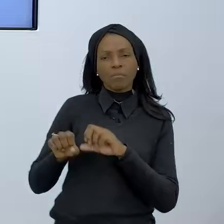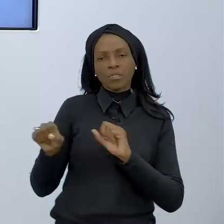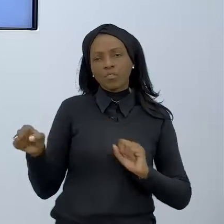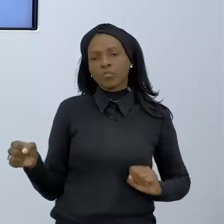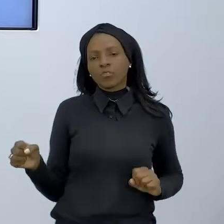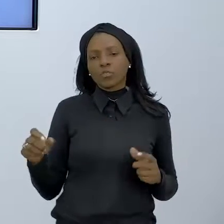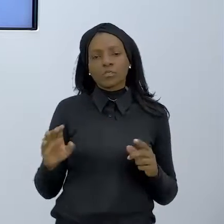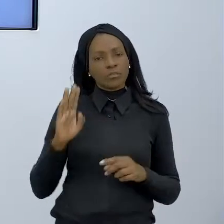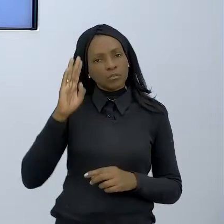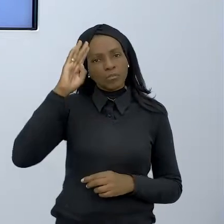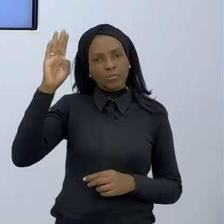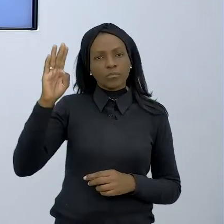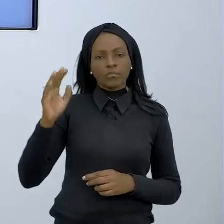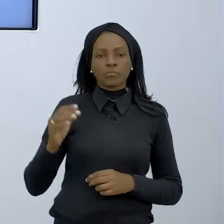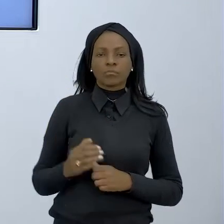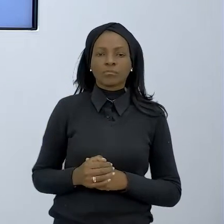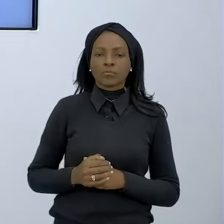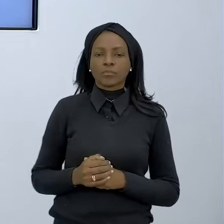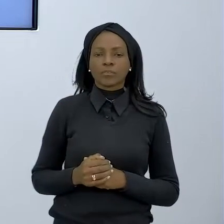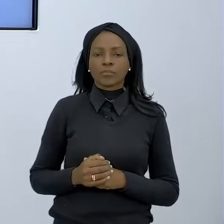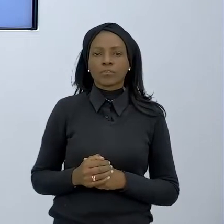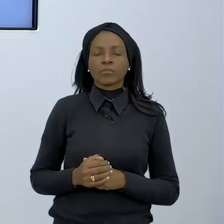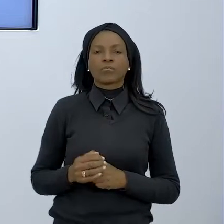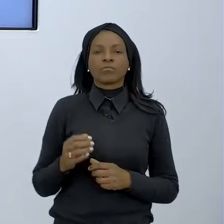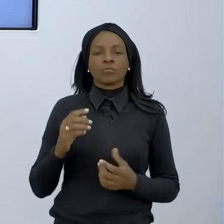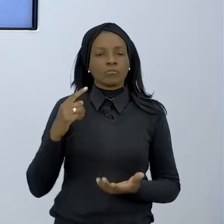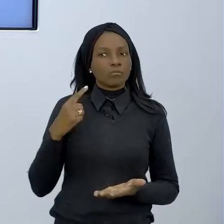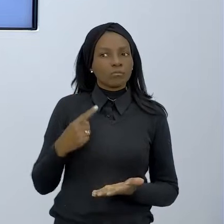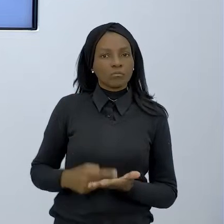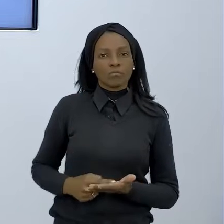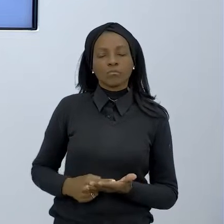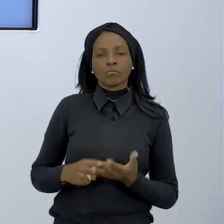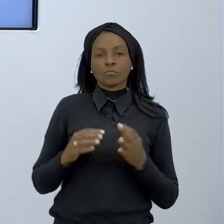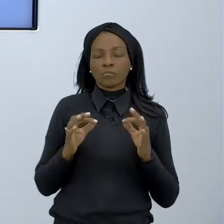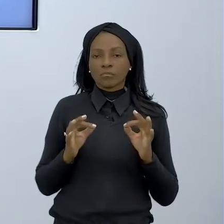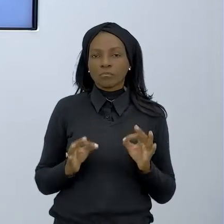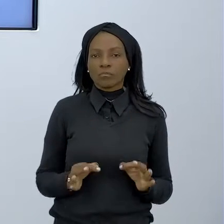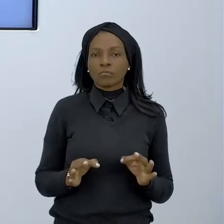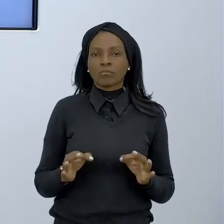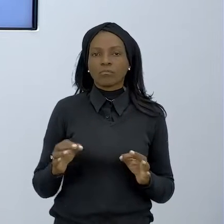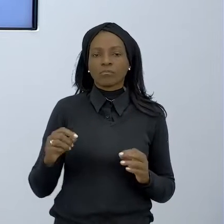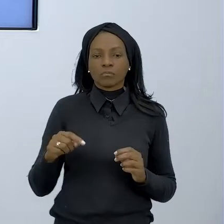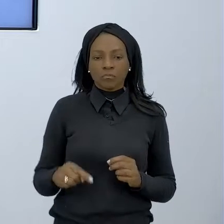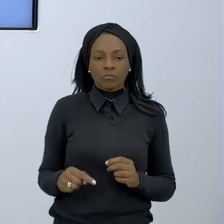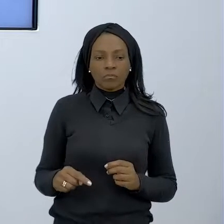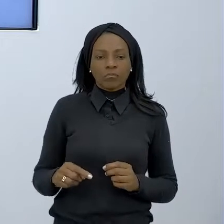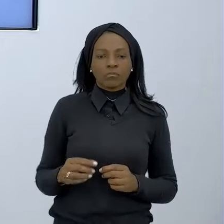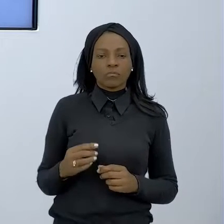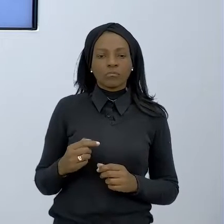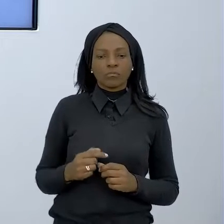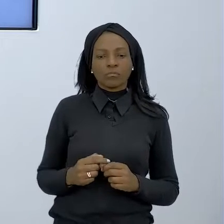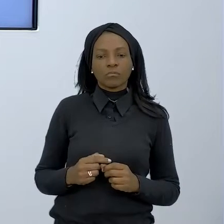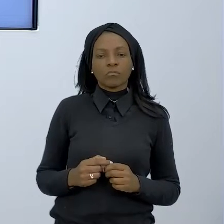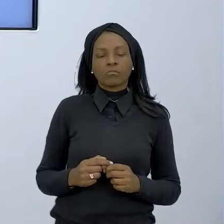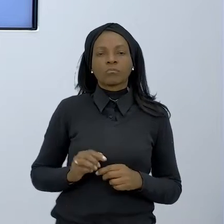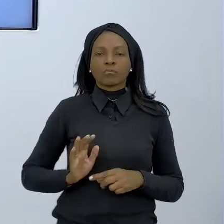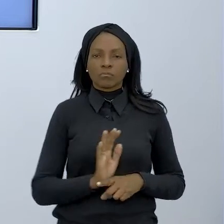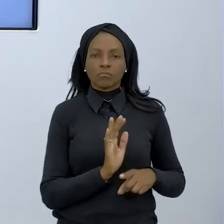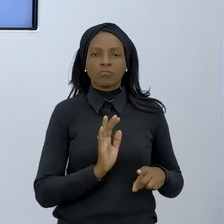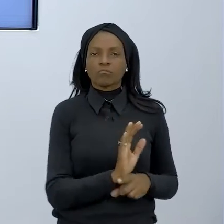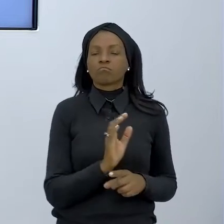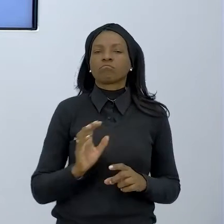de tudo, mantém o compromisso aqui com uma escalada